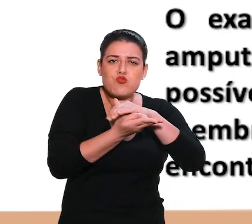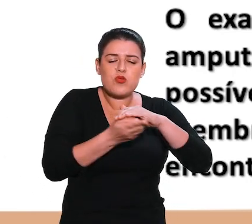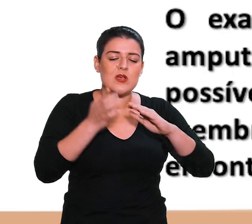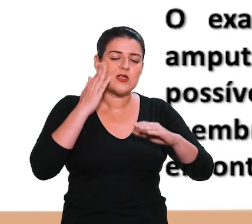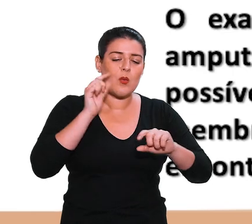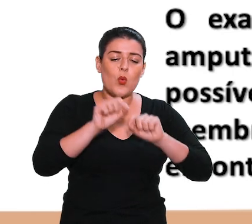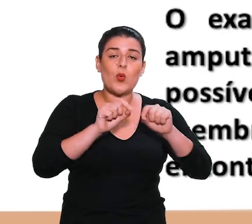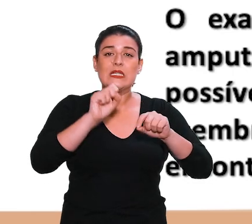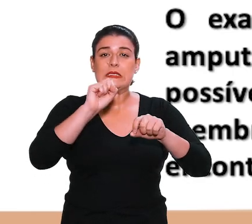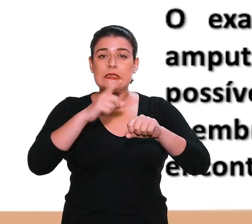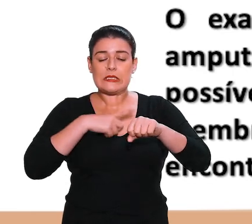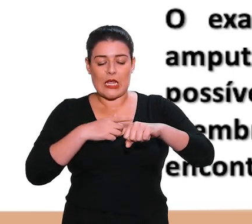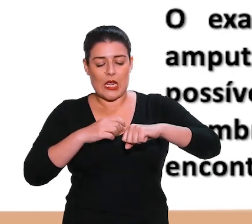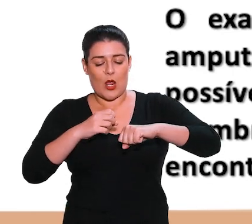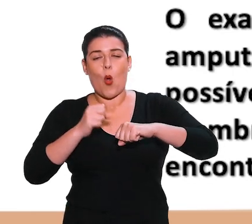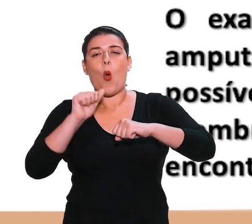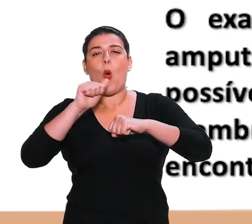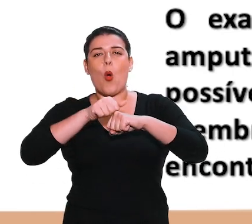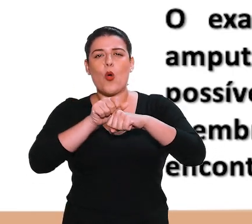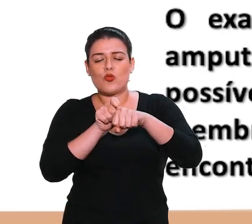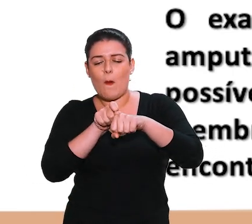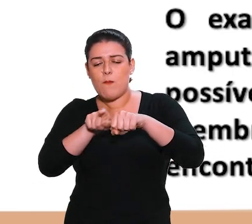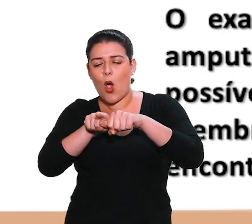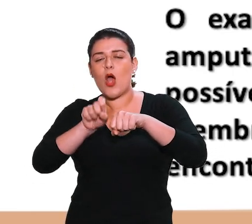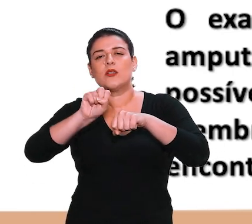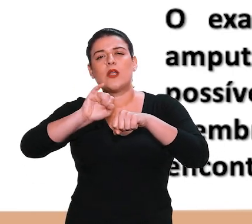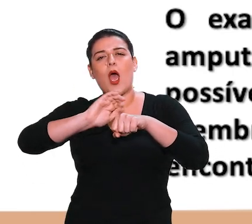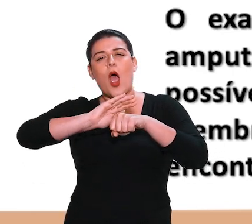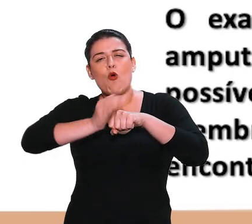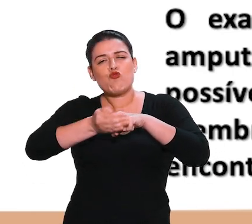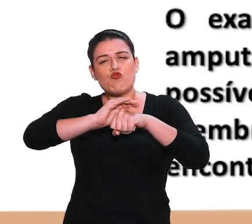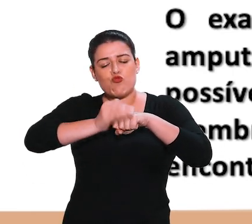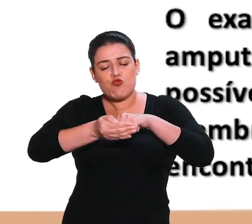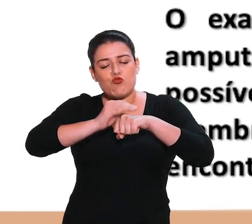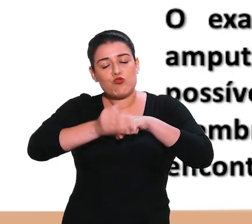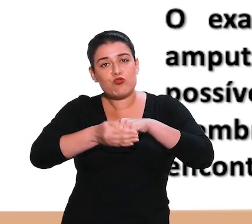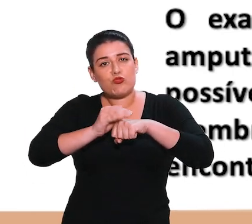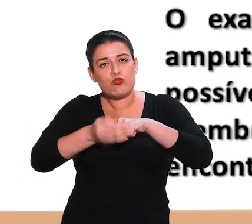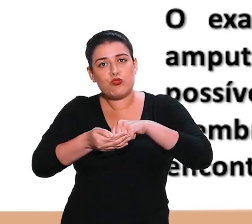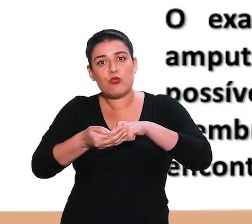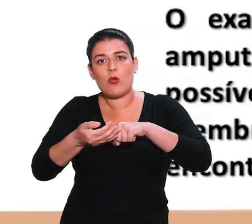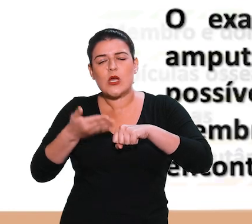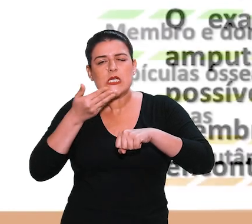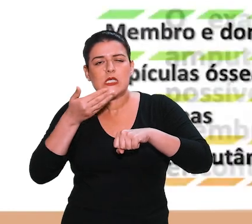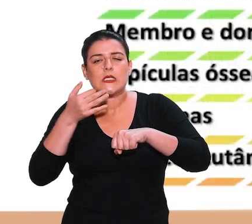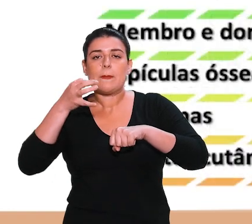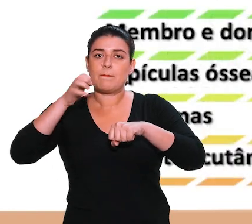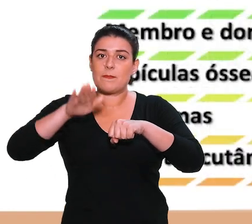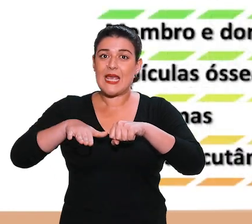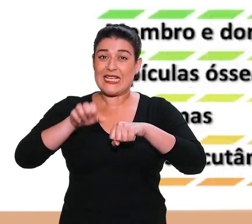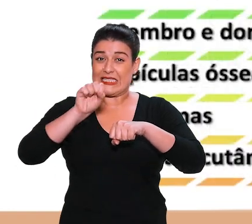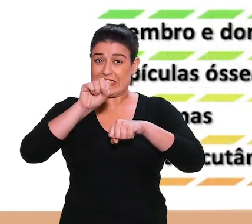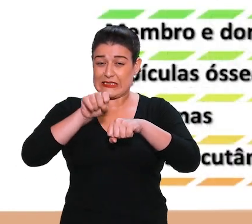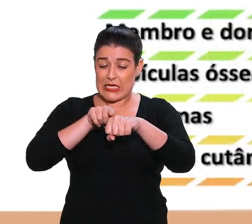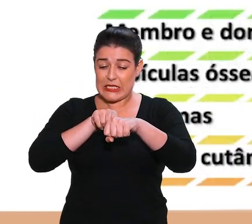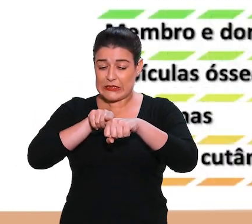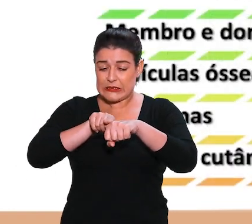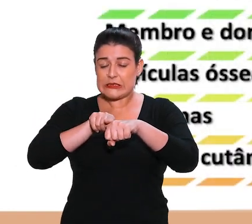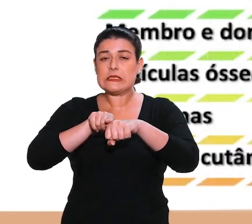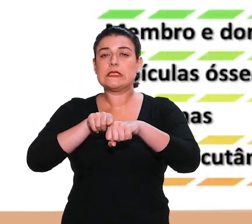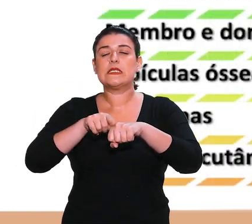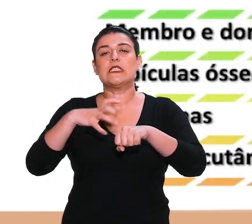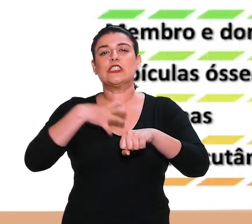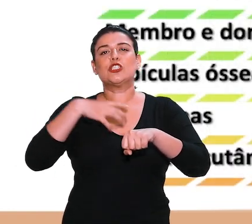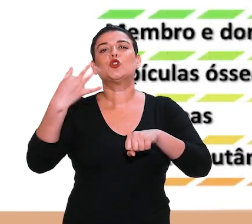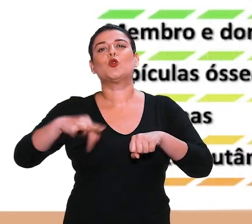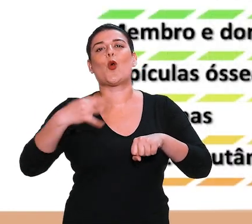há espículas ósseas, qual foi o nível correto, se foi desbastado, se não foi desbastado aquele osso. que pode explicar bastante sobre a dor